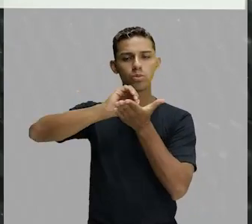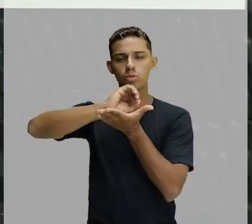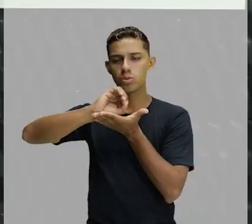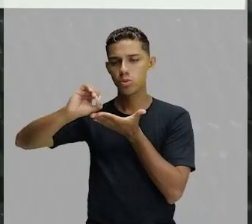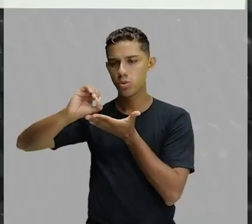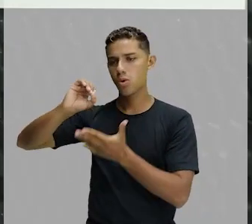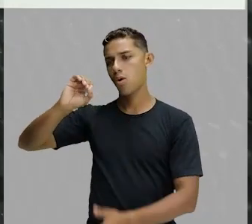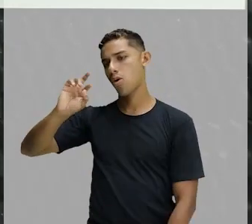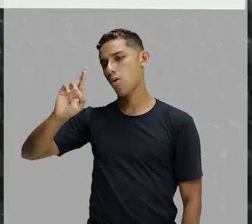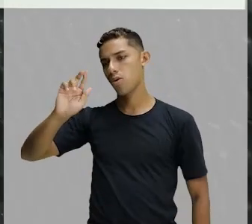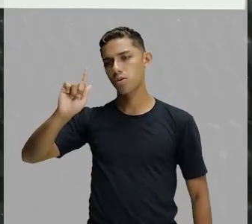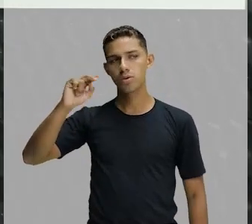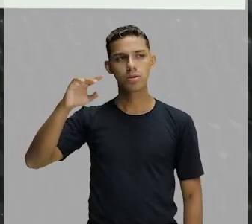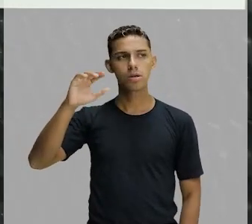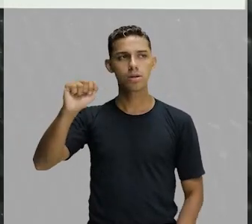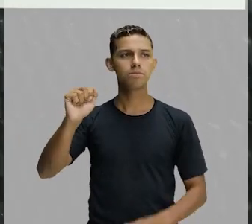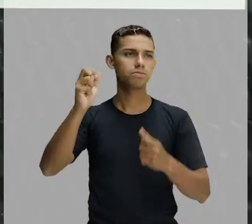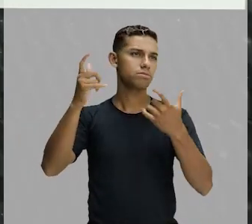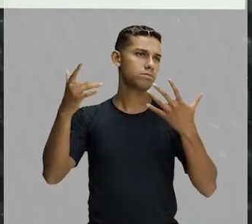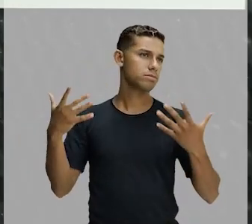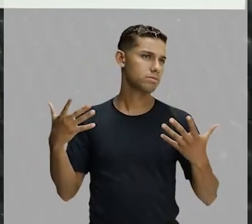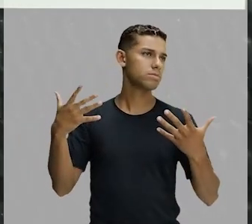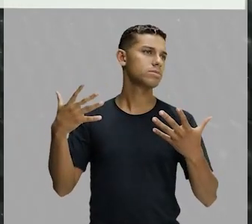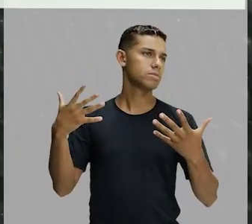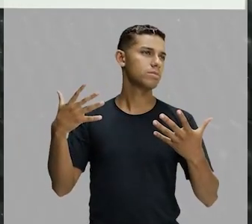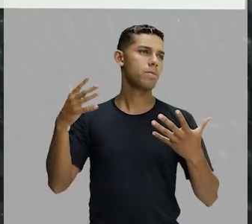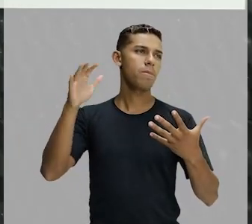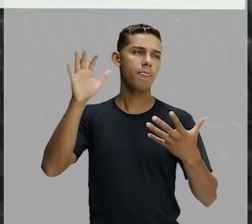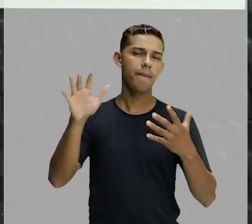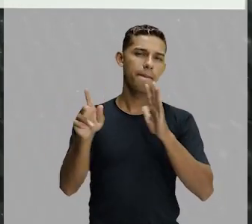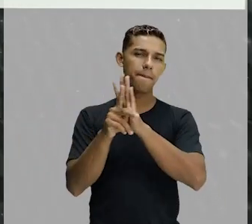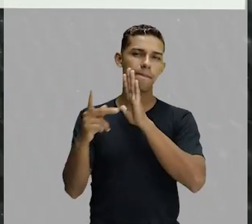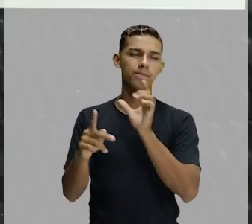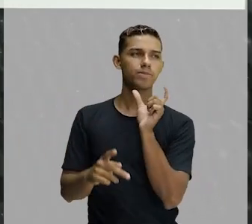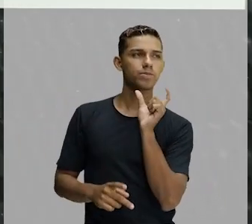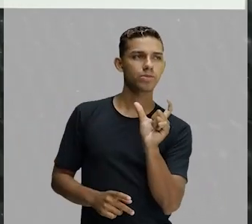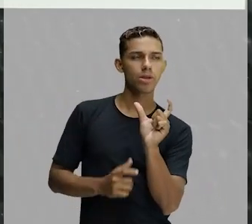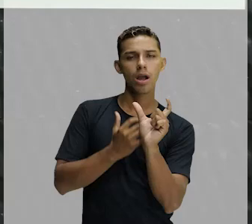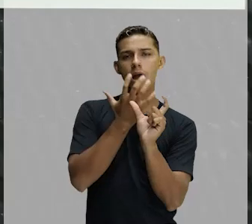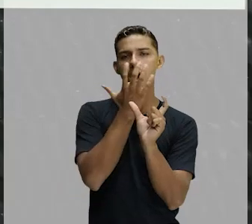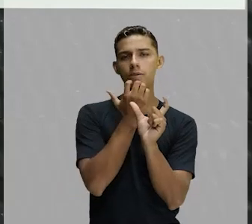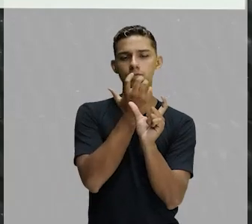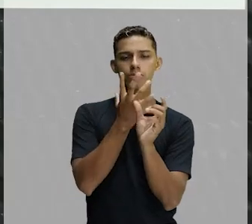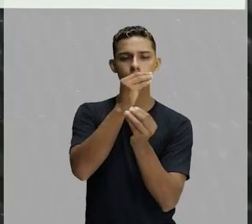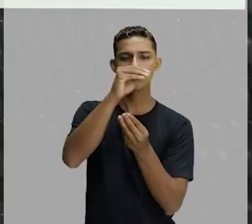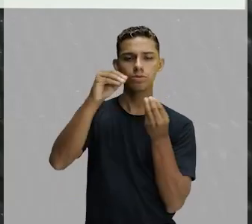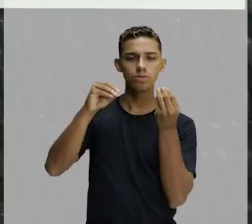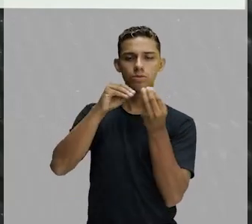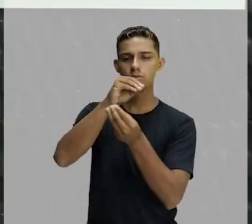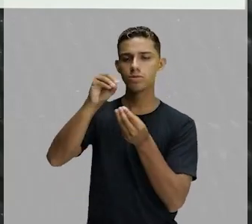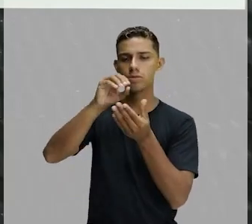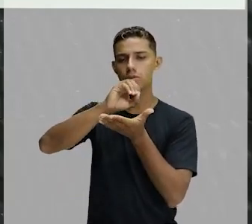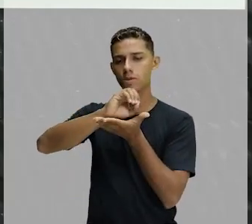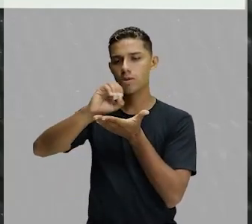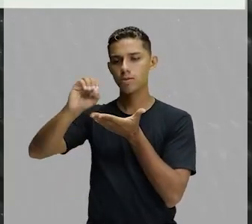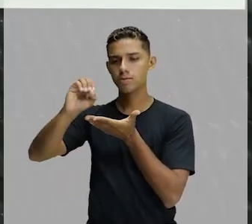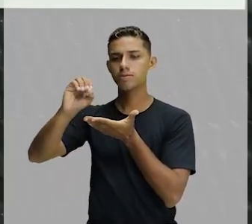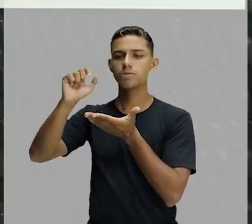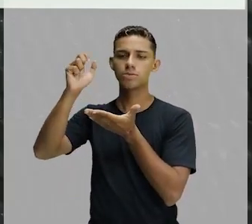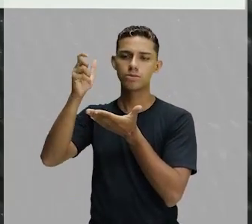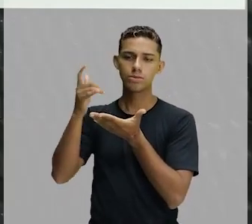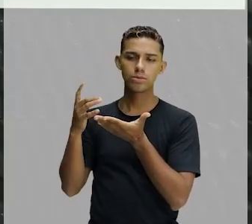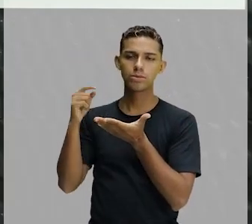como o próprio nome já diz, significa justamente a nutrição ou alimentação por meio de substâncias orgânicas que a